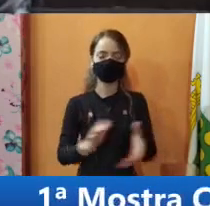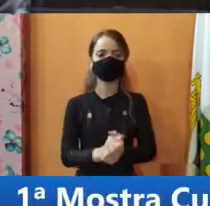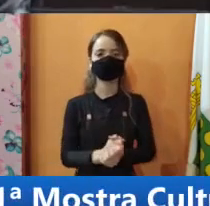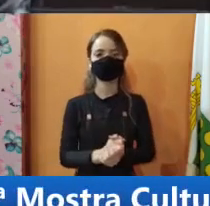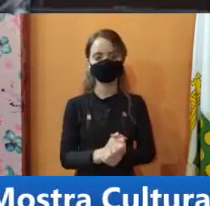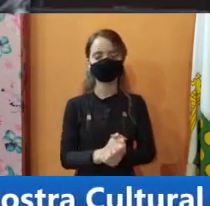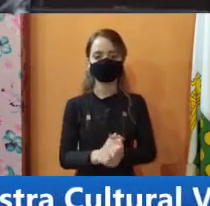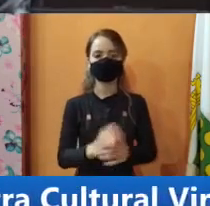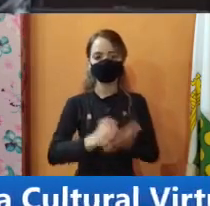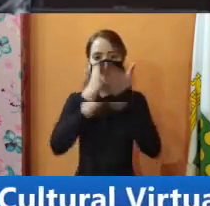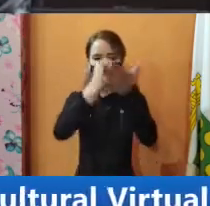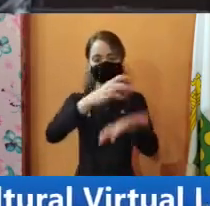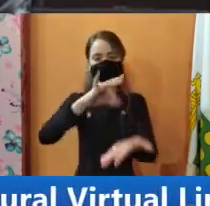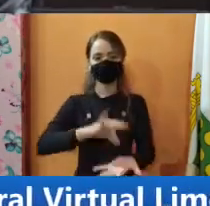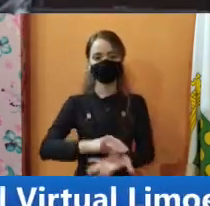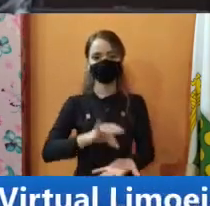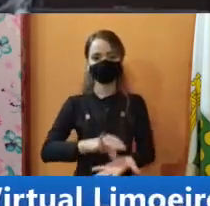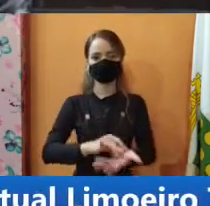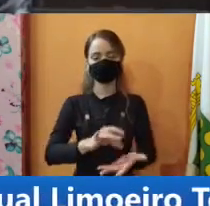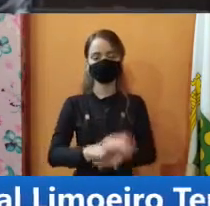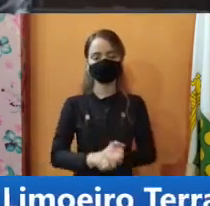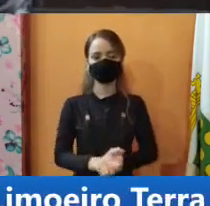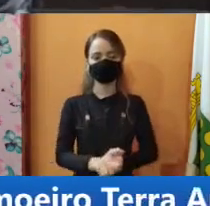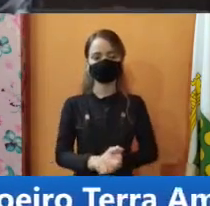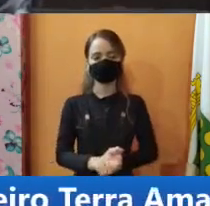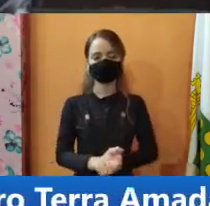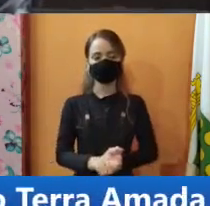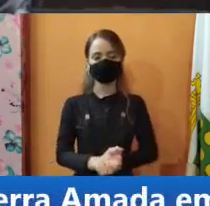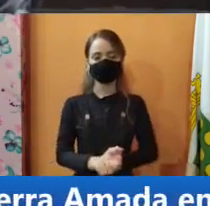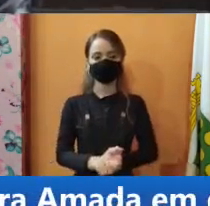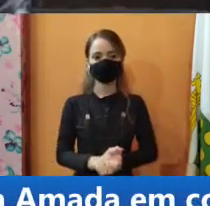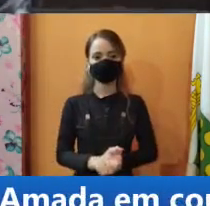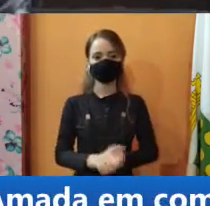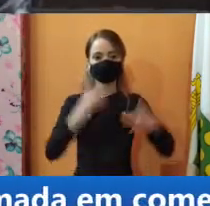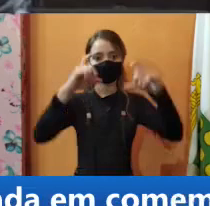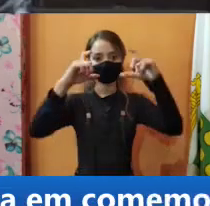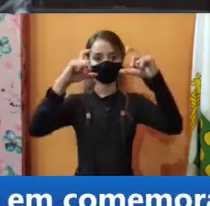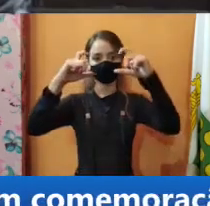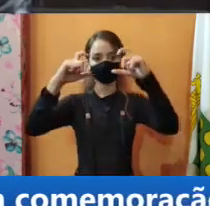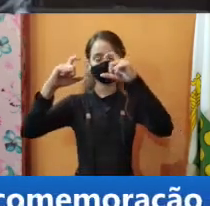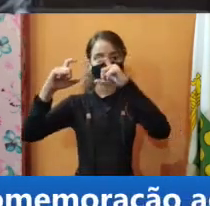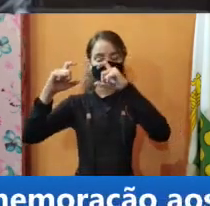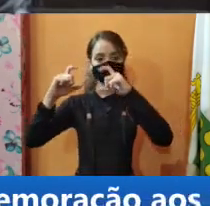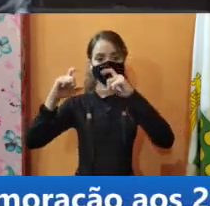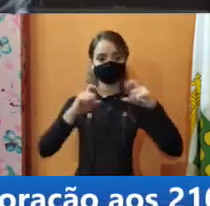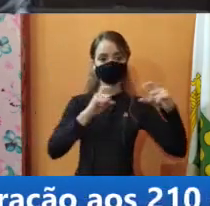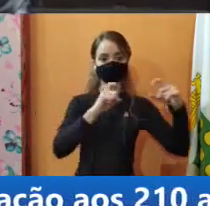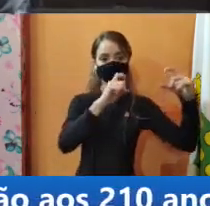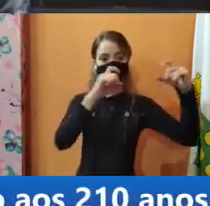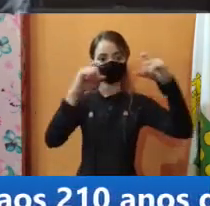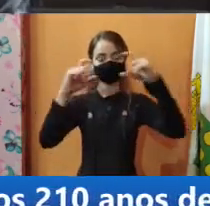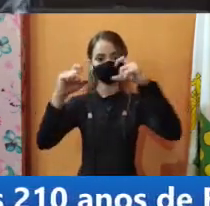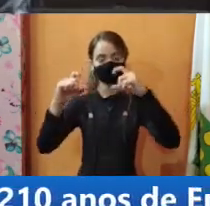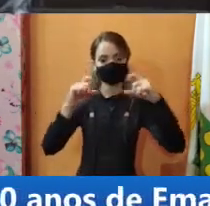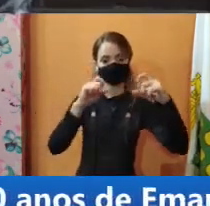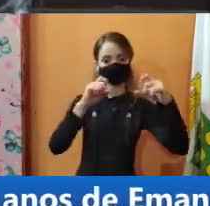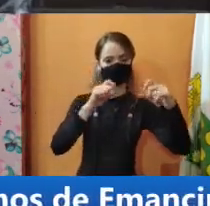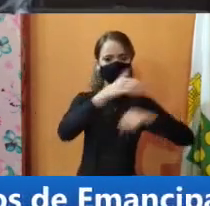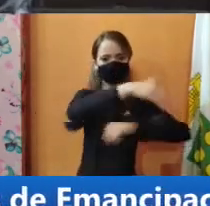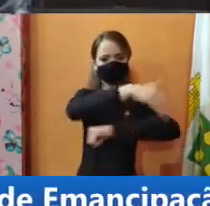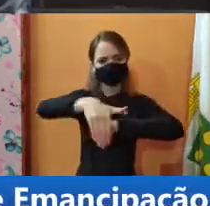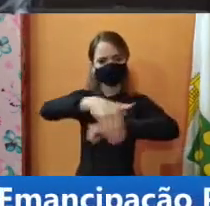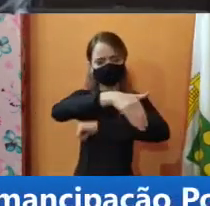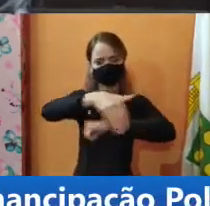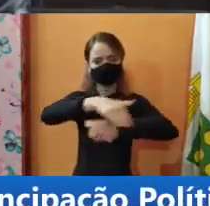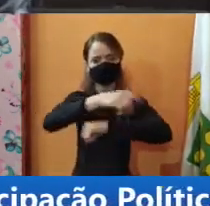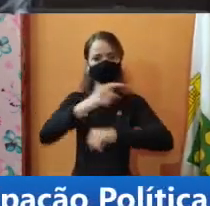utilidades. Mas o que é que o Wilker faz? O Wilker é um fotógrafo de rua, street photographic. eu não sei falar